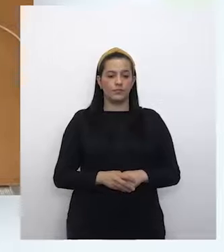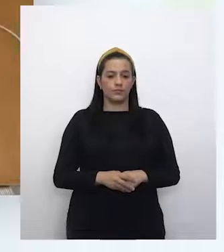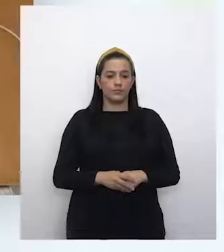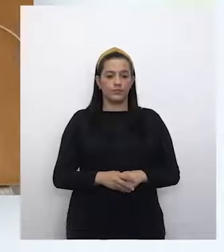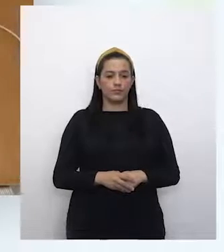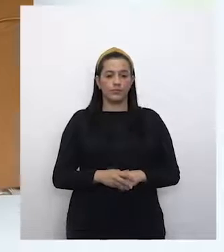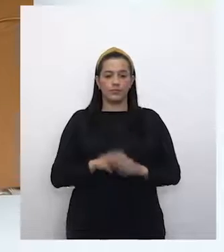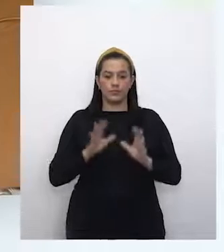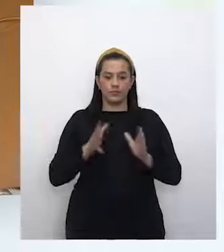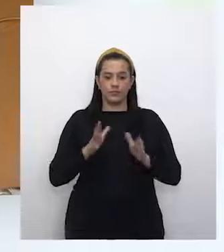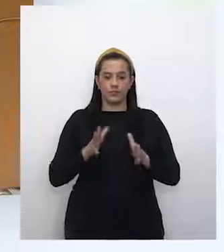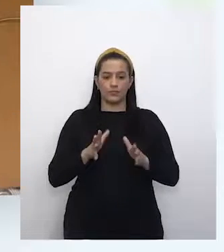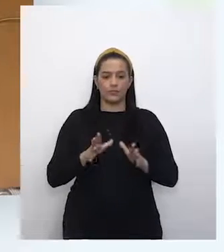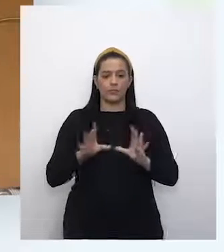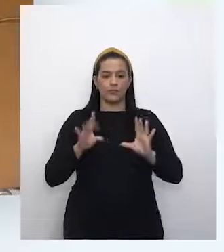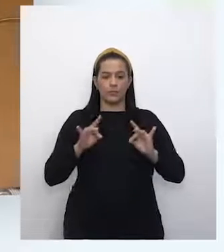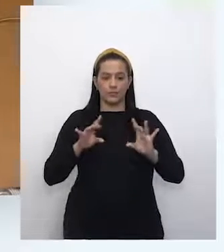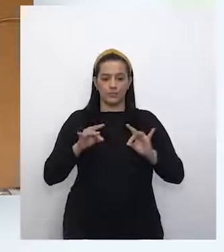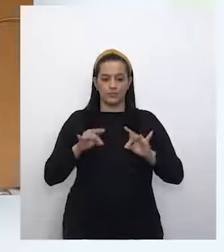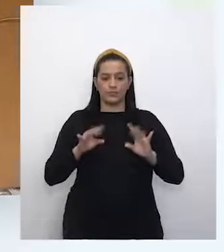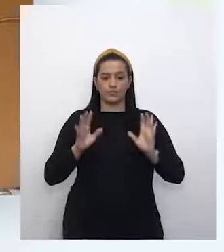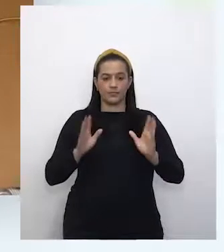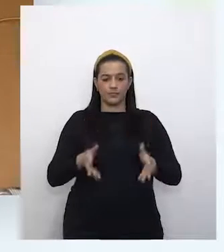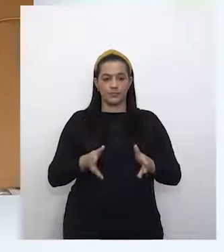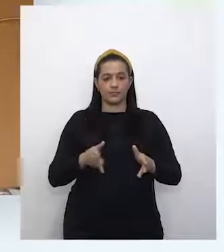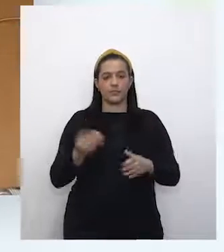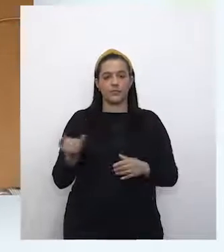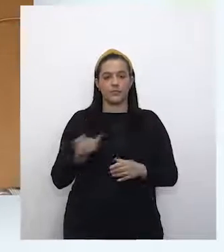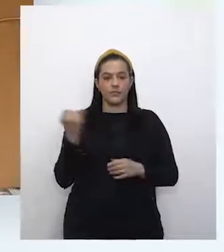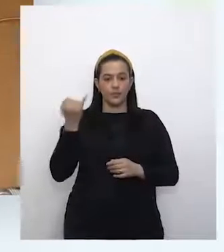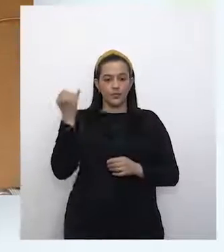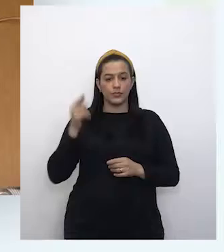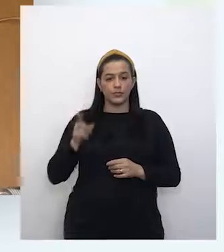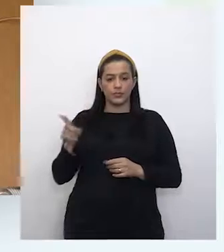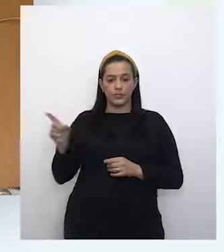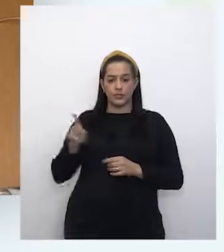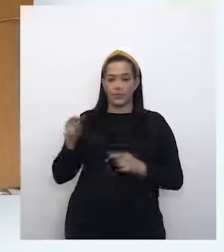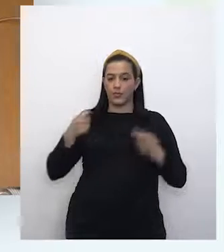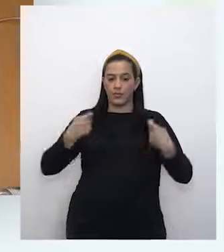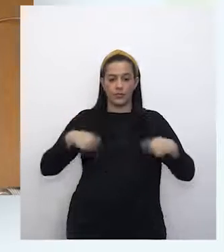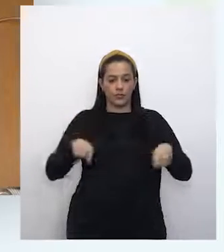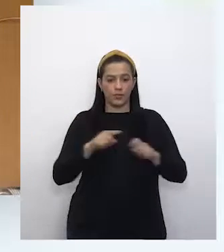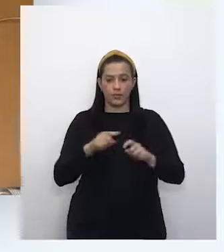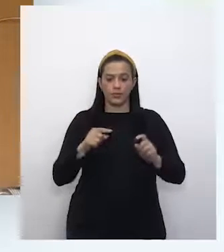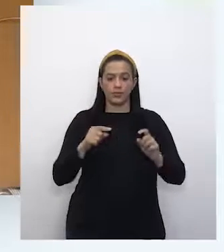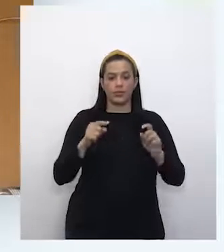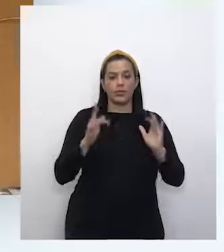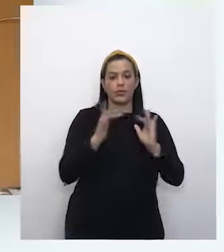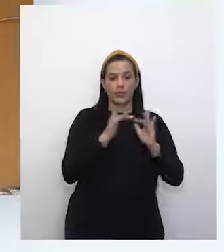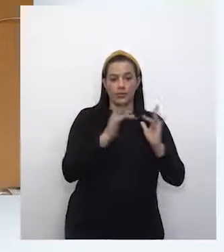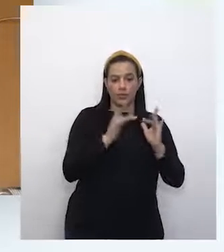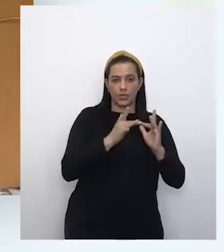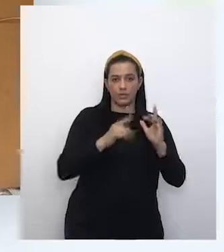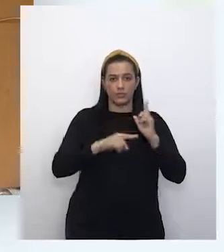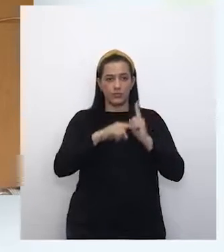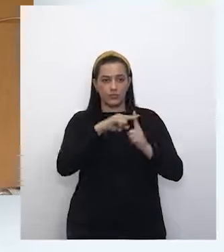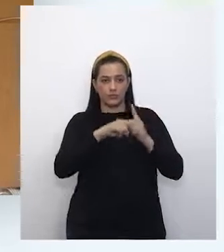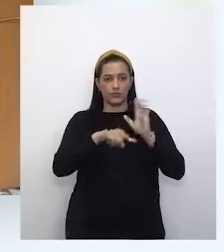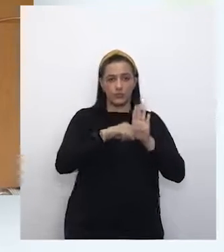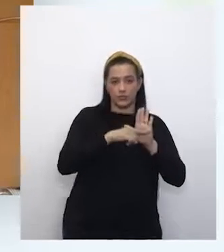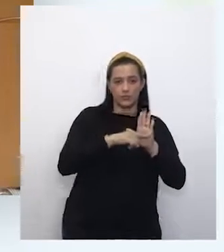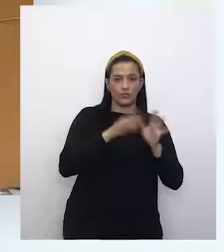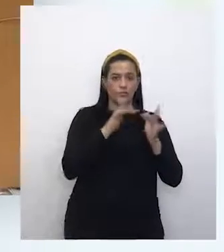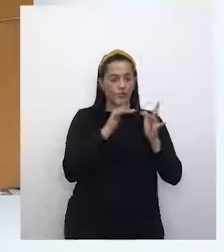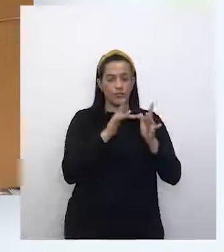Está soldado. É importante que nesse tipo de ligação não haja contato com positivo e negativo, né?